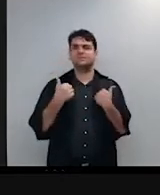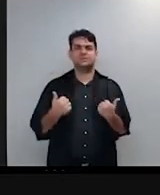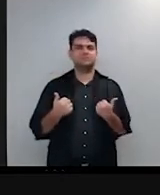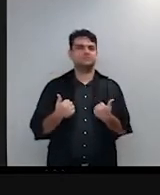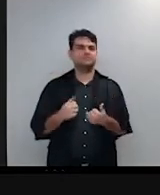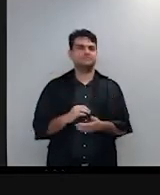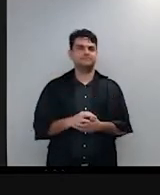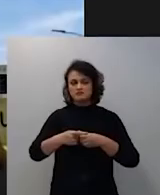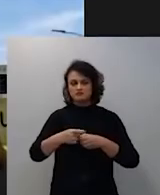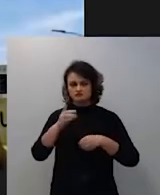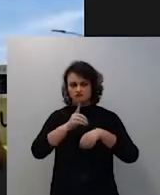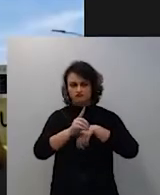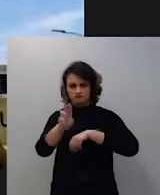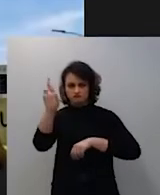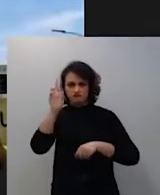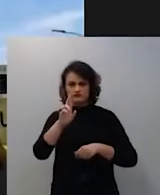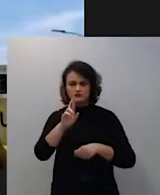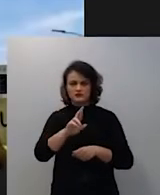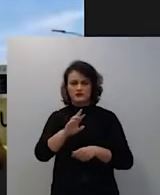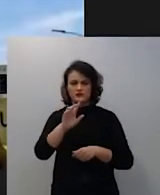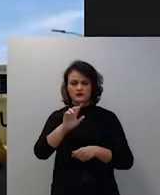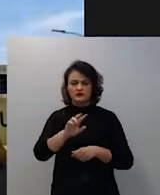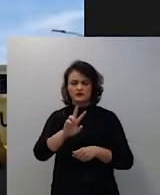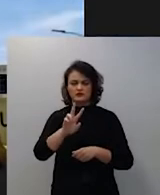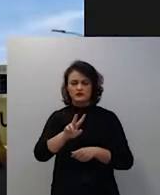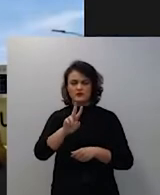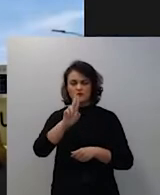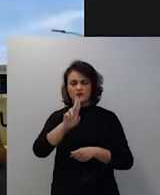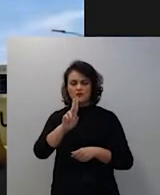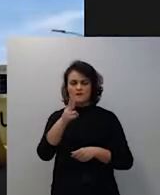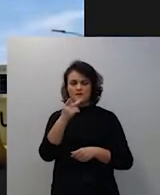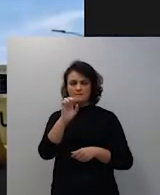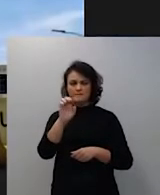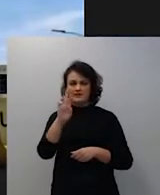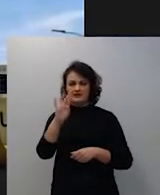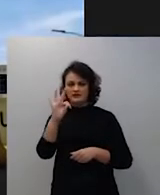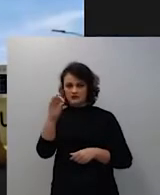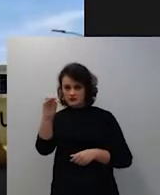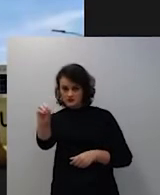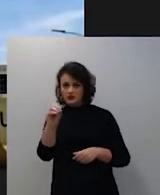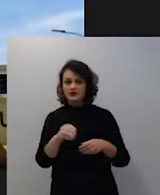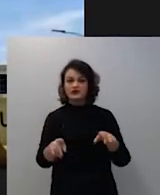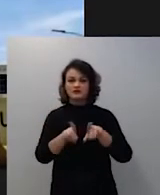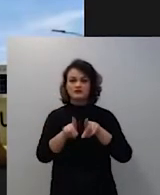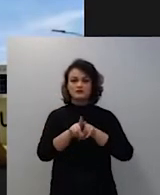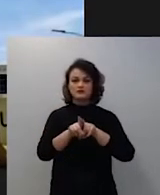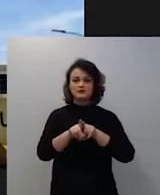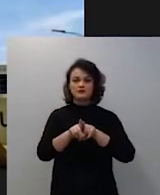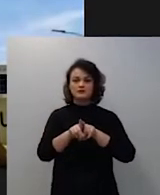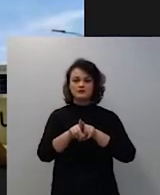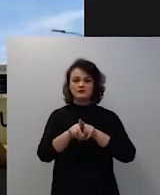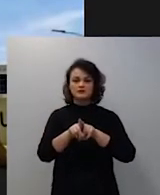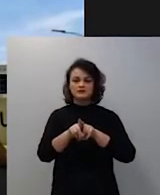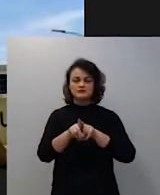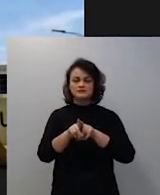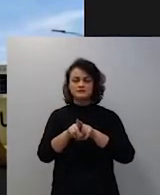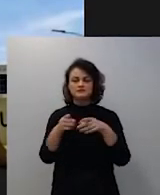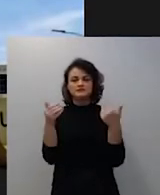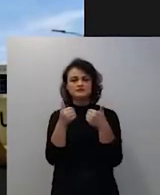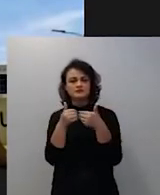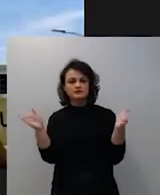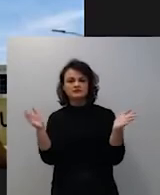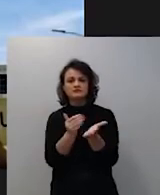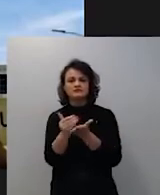recursos internos as sessões ordinárias de julgamento foram retomadas em maio por videoconferência seguindo a instrução normativa